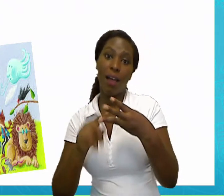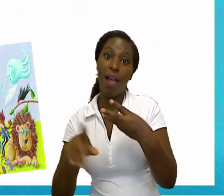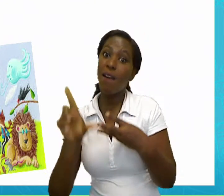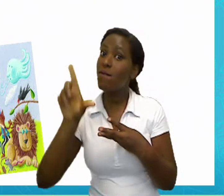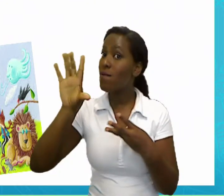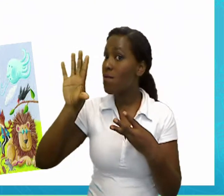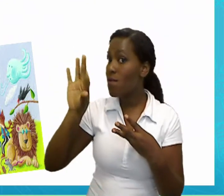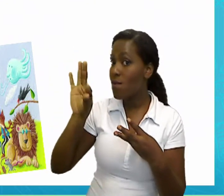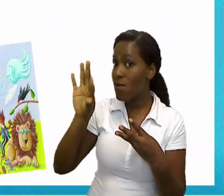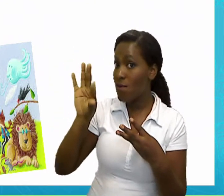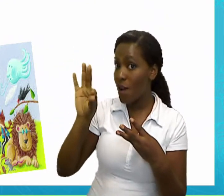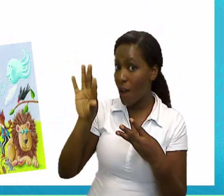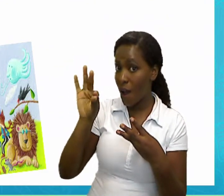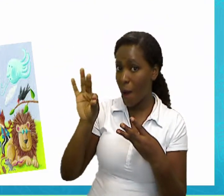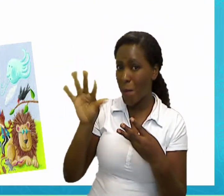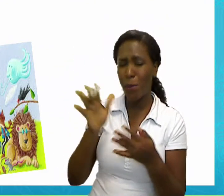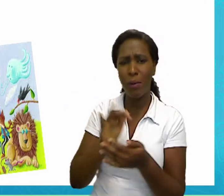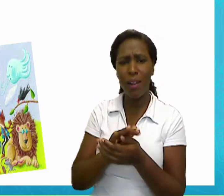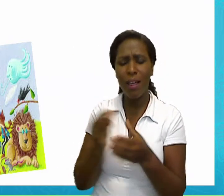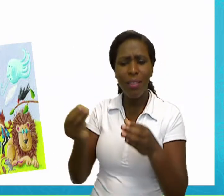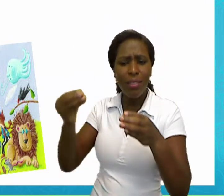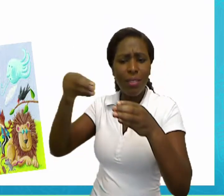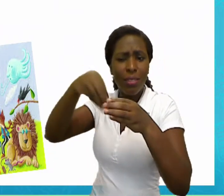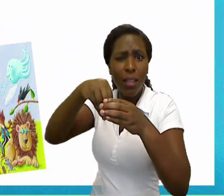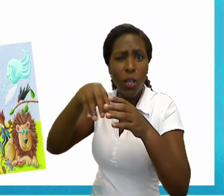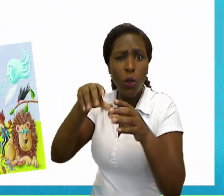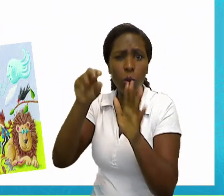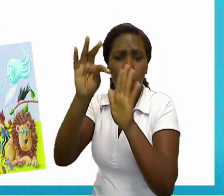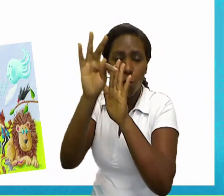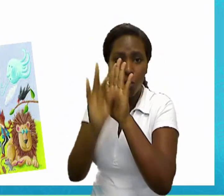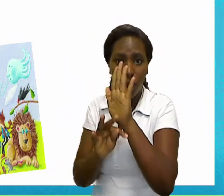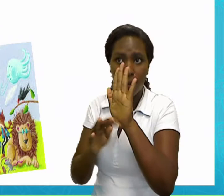tenho características e estrutura